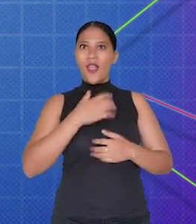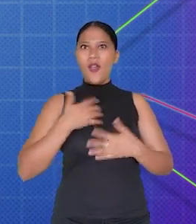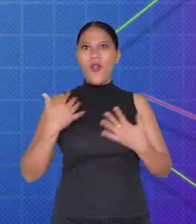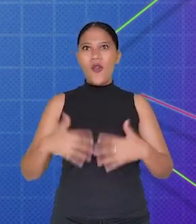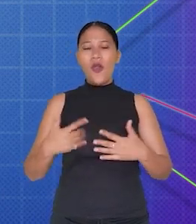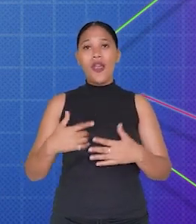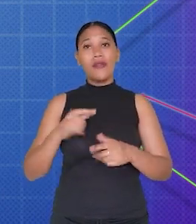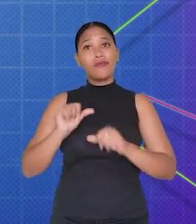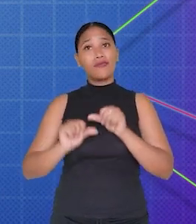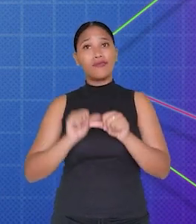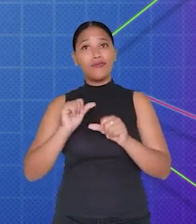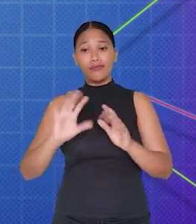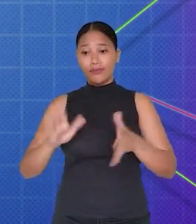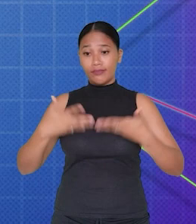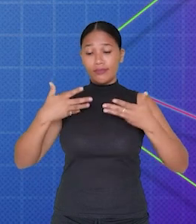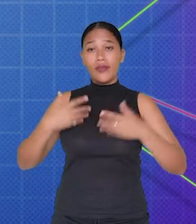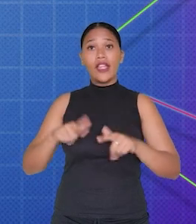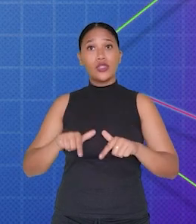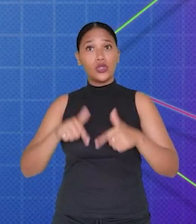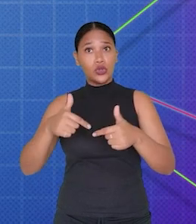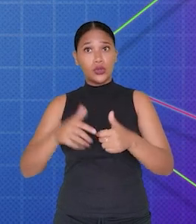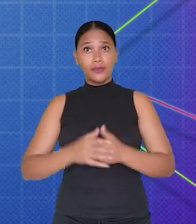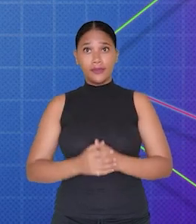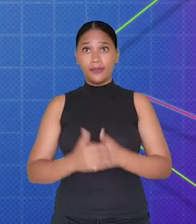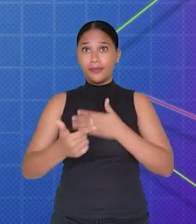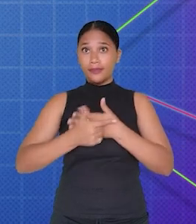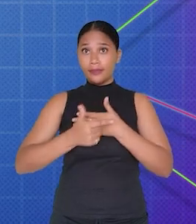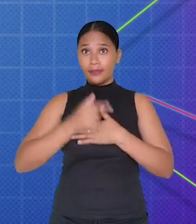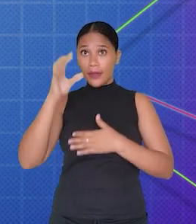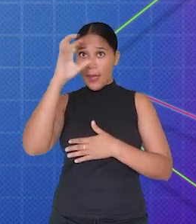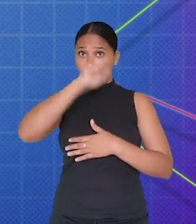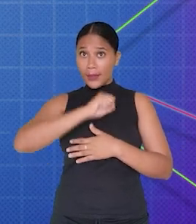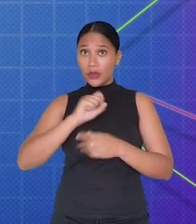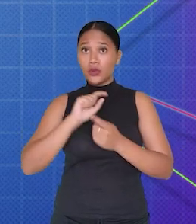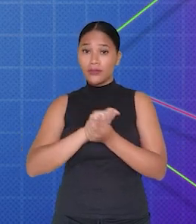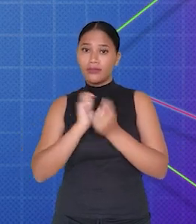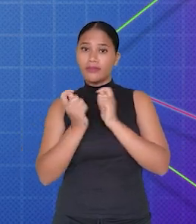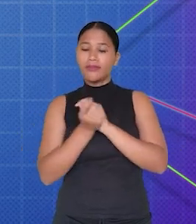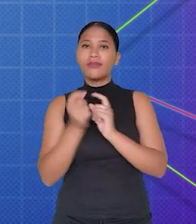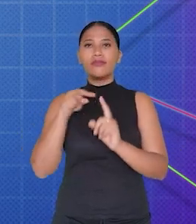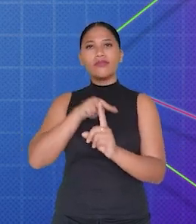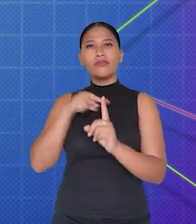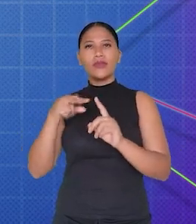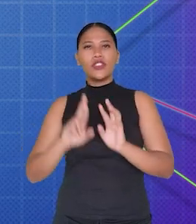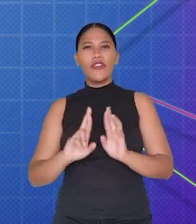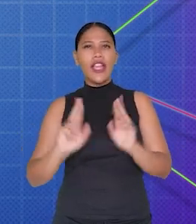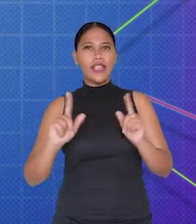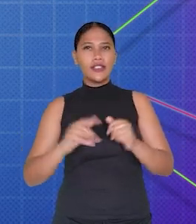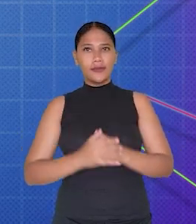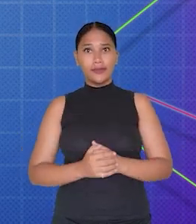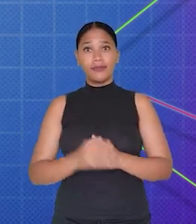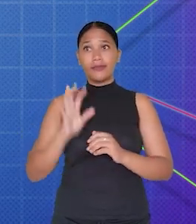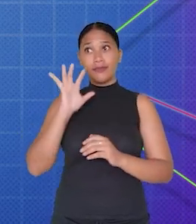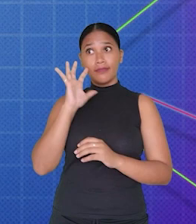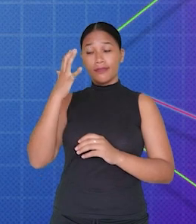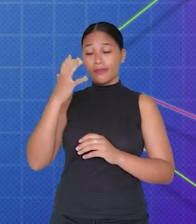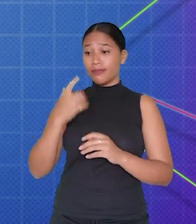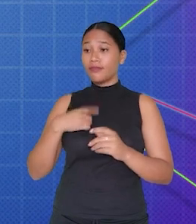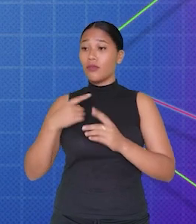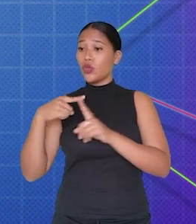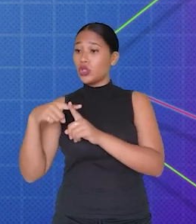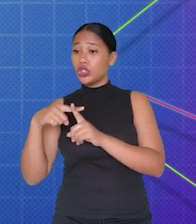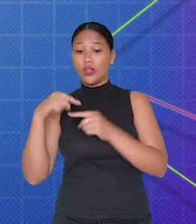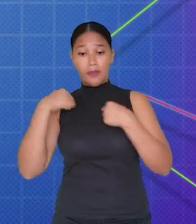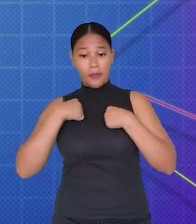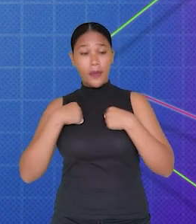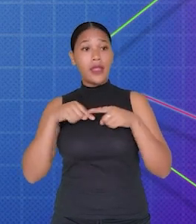da mudança de suas motivações e atitudes. O personagem aprende a ver a situação de uma perspectiva diferente e toma decisões que